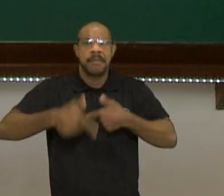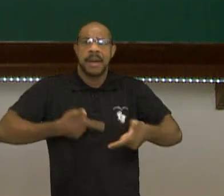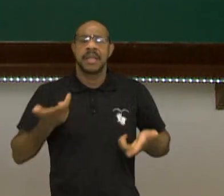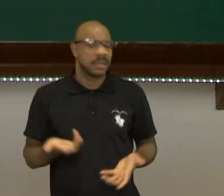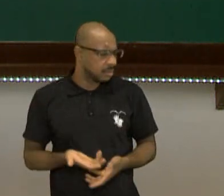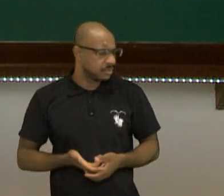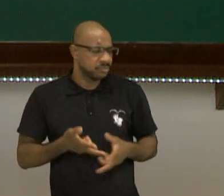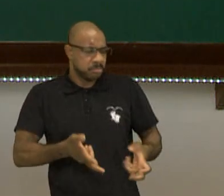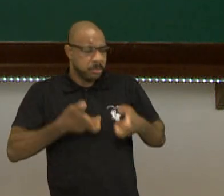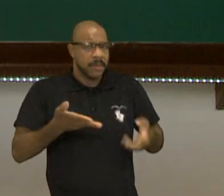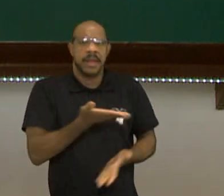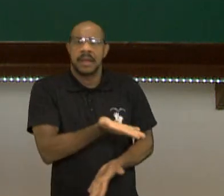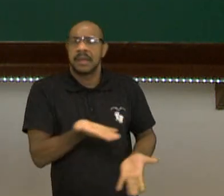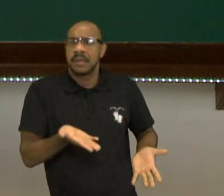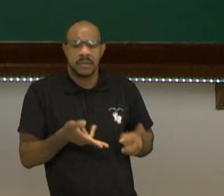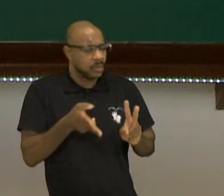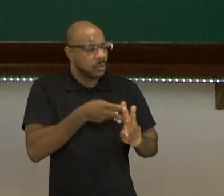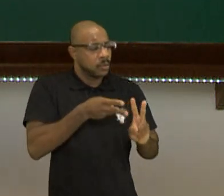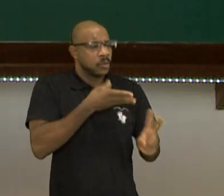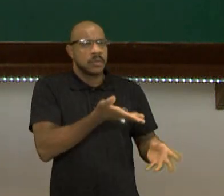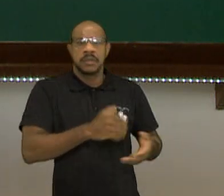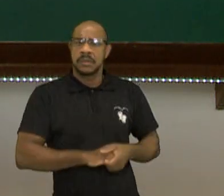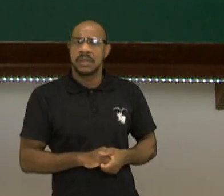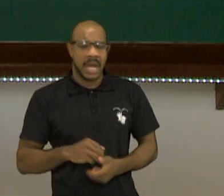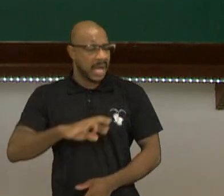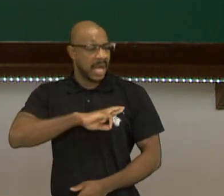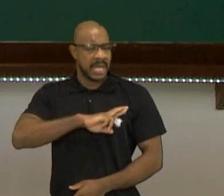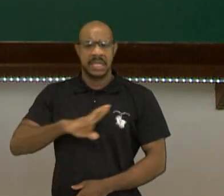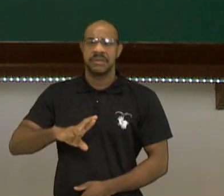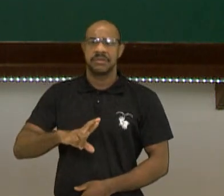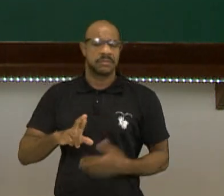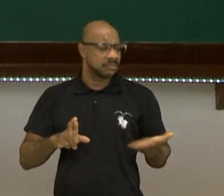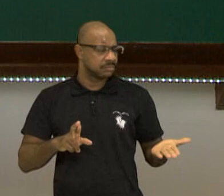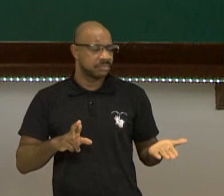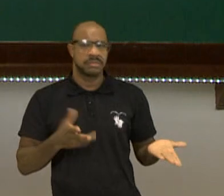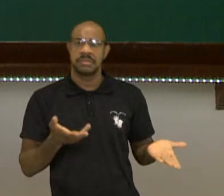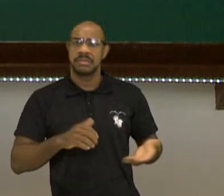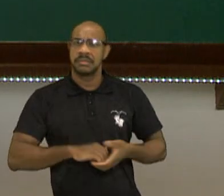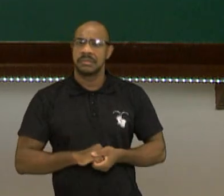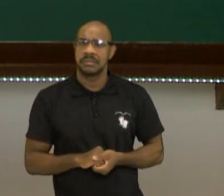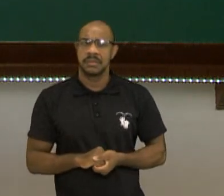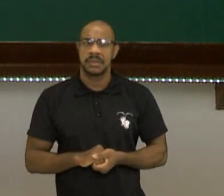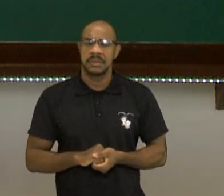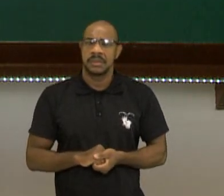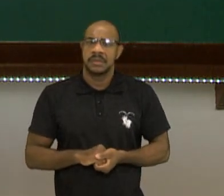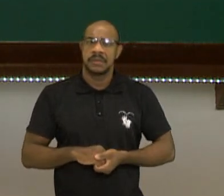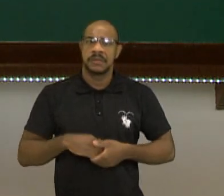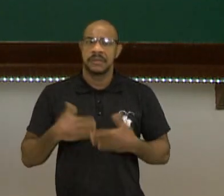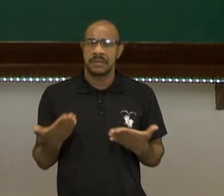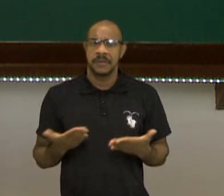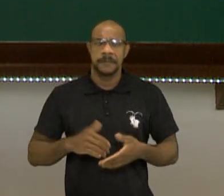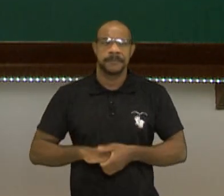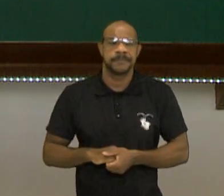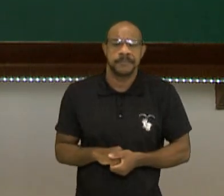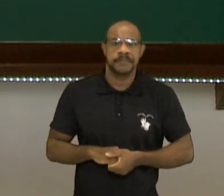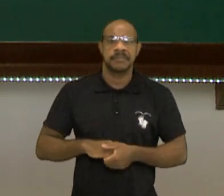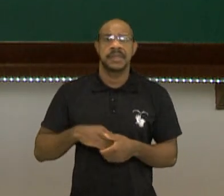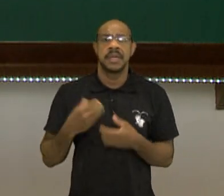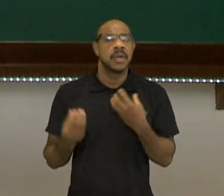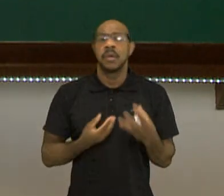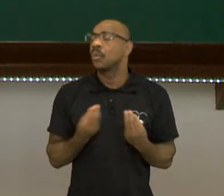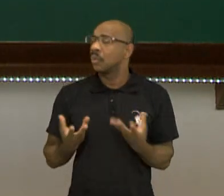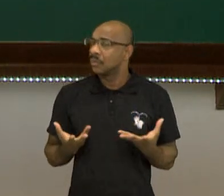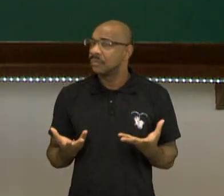quantificado, explorado, a questão da religião, o catequismo, a catequização dos índios para o cristianismo